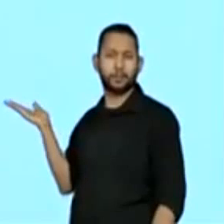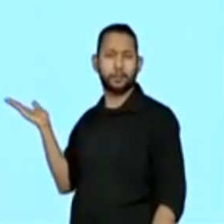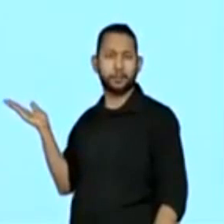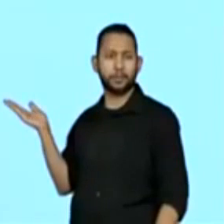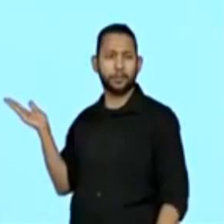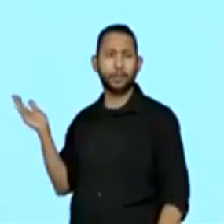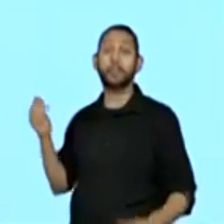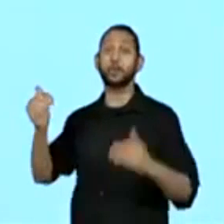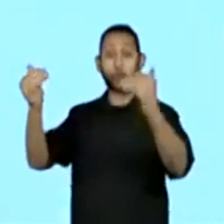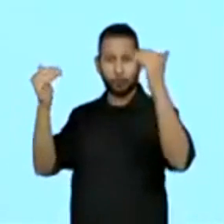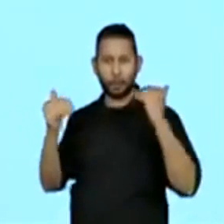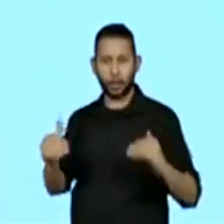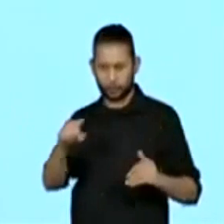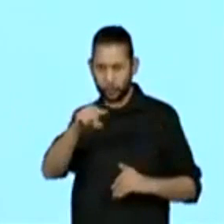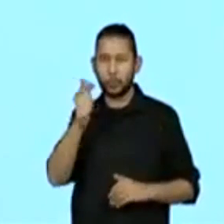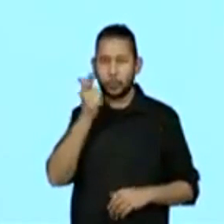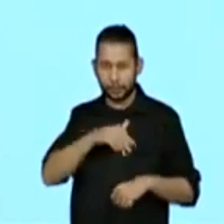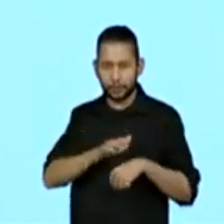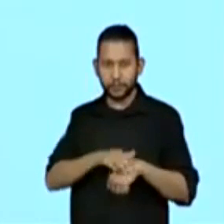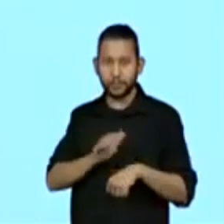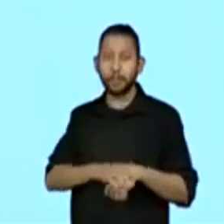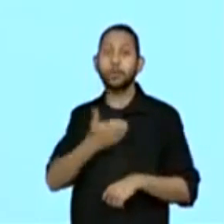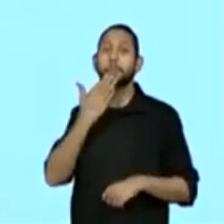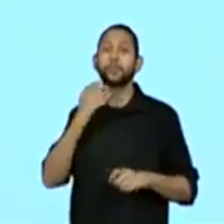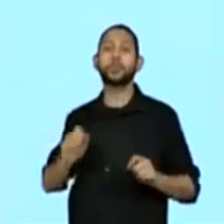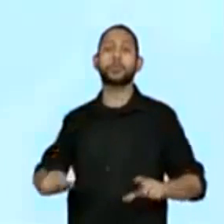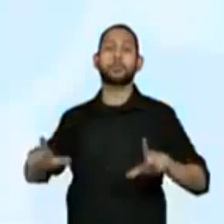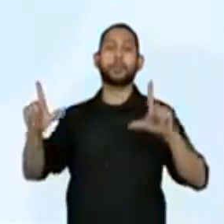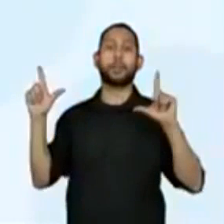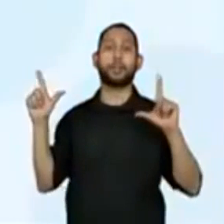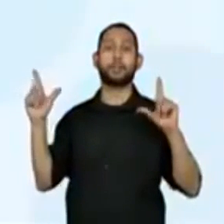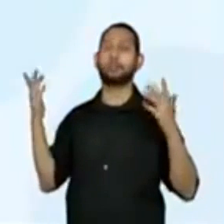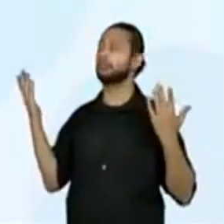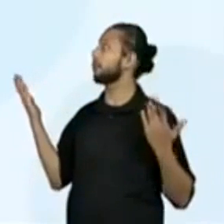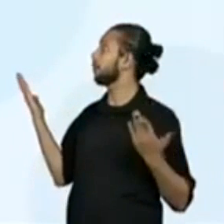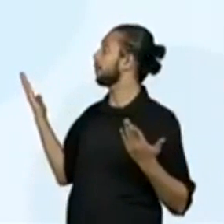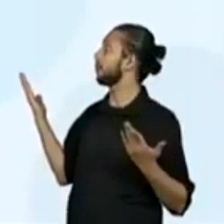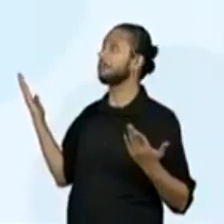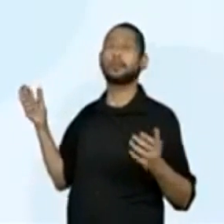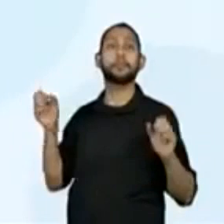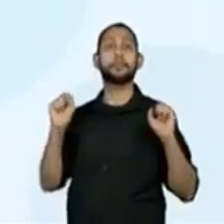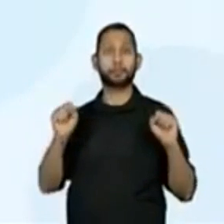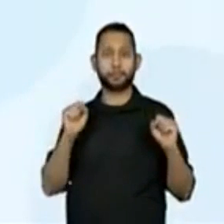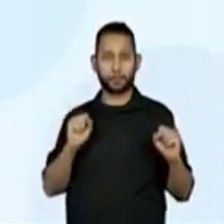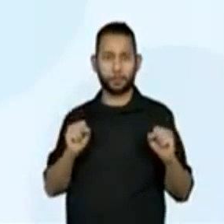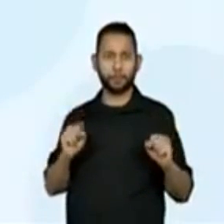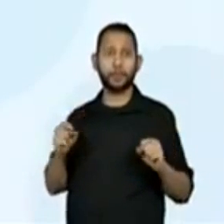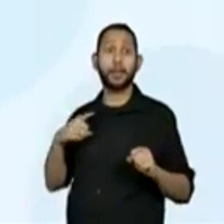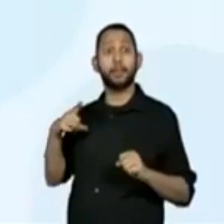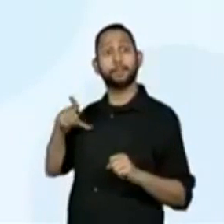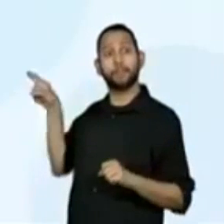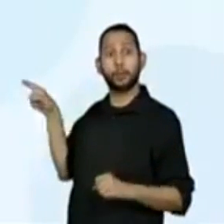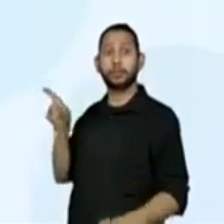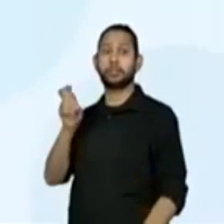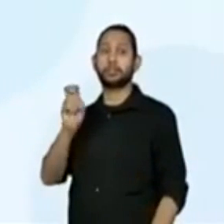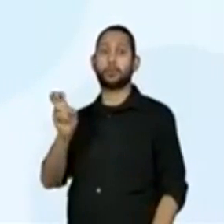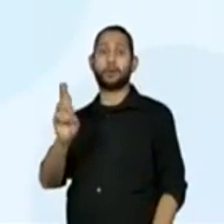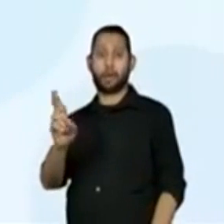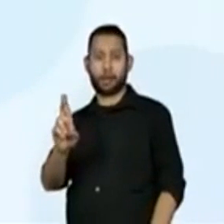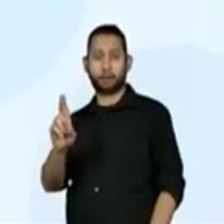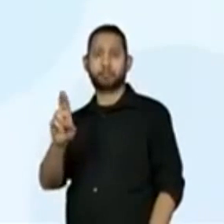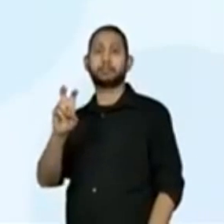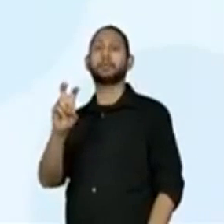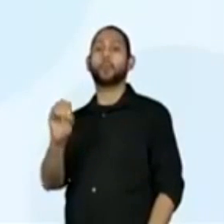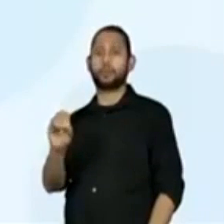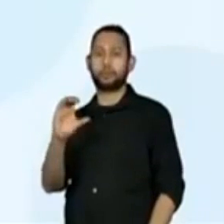fazerem o restante? Ó, vou pedir para o oráculo colocar na telinha. Coloca na telinha essa imagem para mim. E aí vocês fazem essa última linha